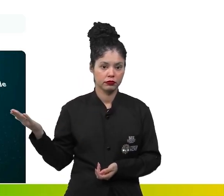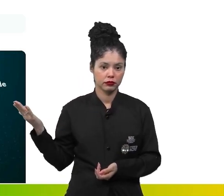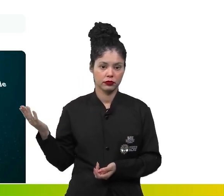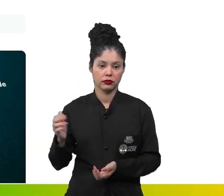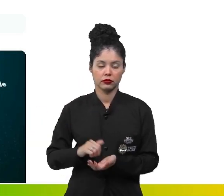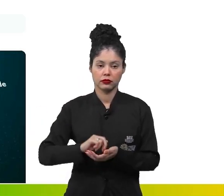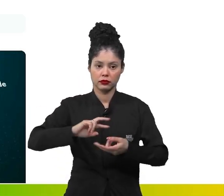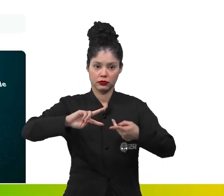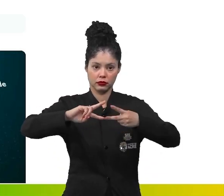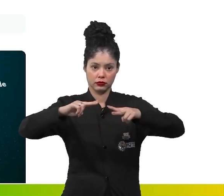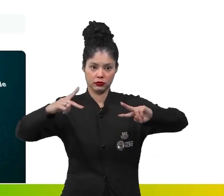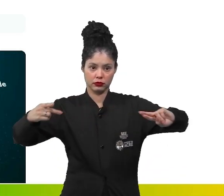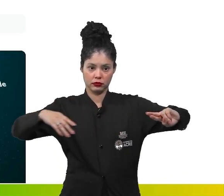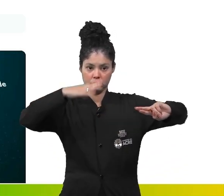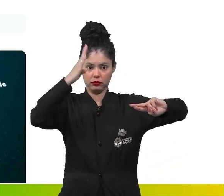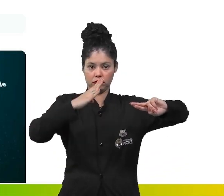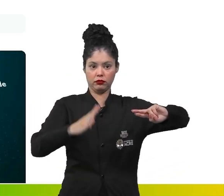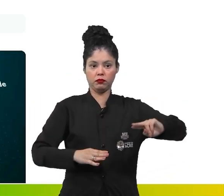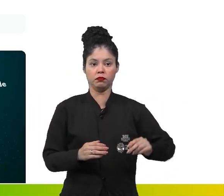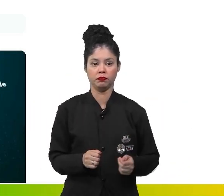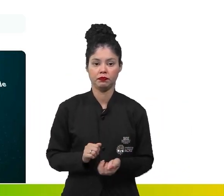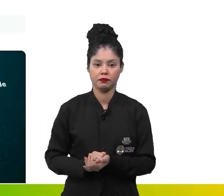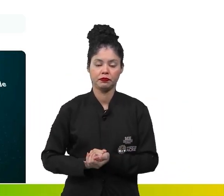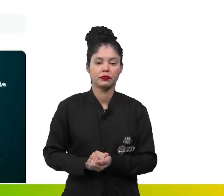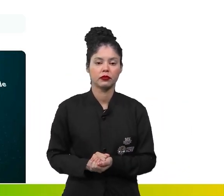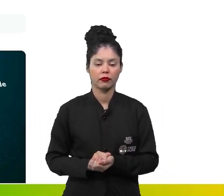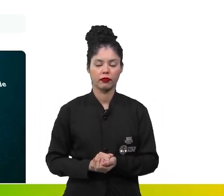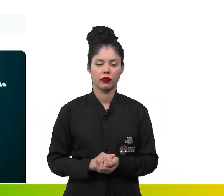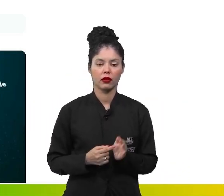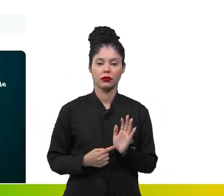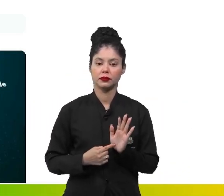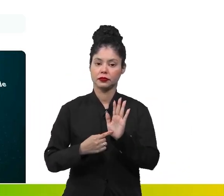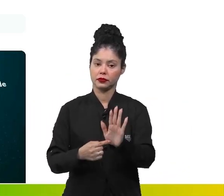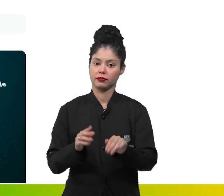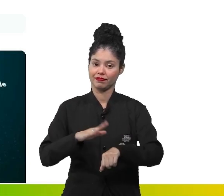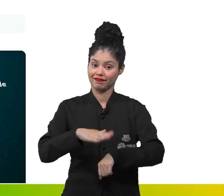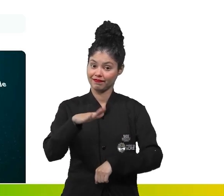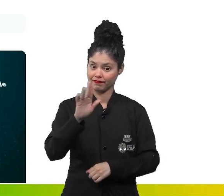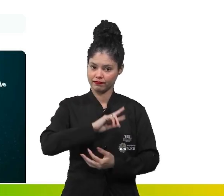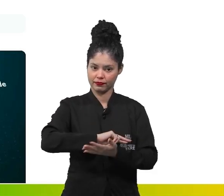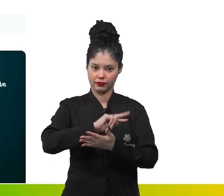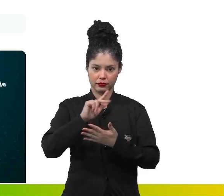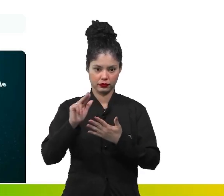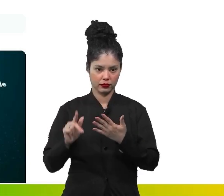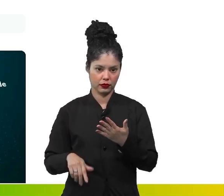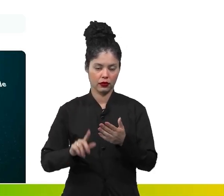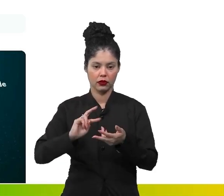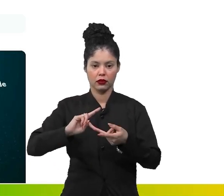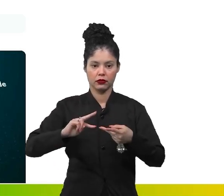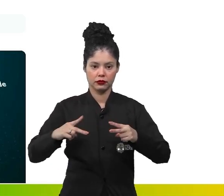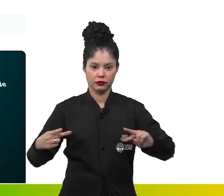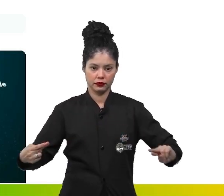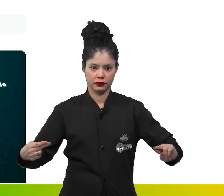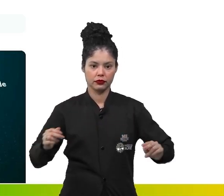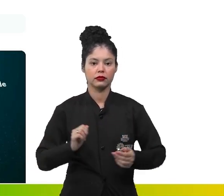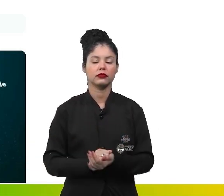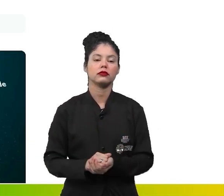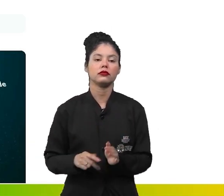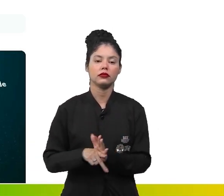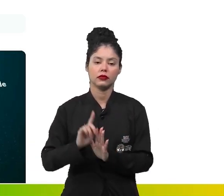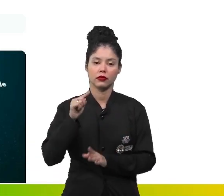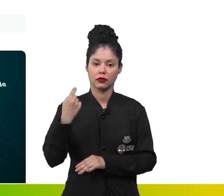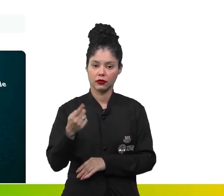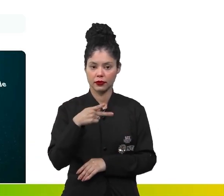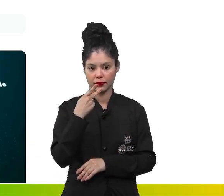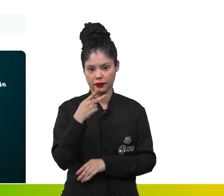o DNA do brasileiro é um dos que apresentam aí maior diversidade genética. Isso é justamente aquilo que a gente